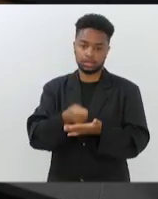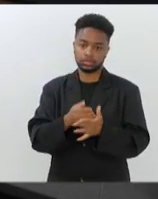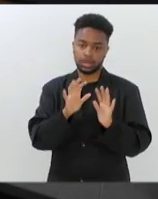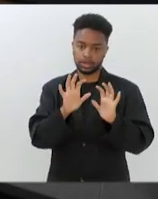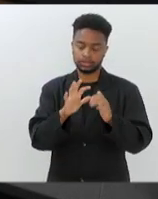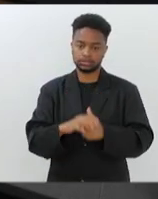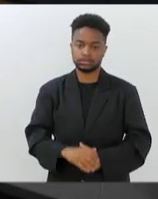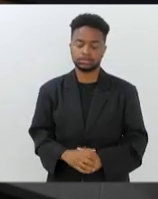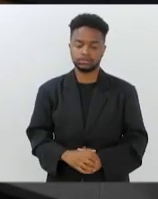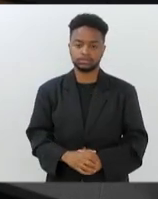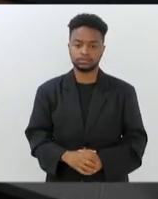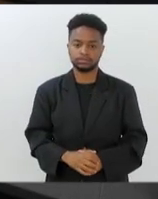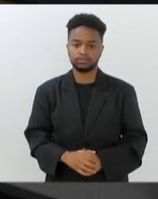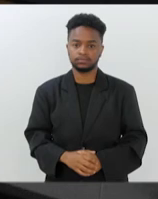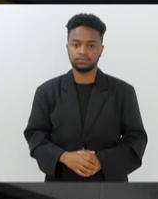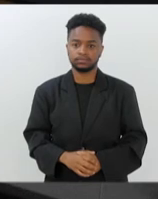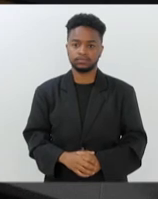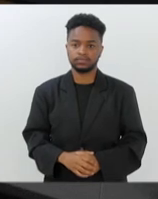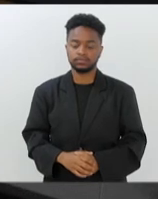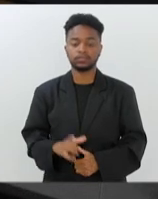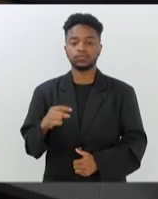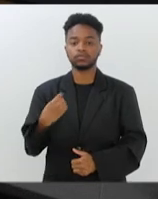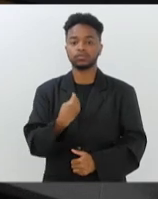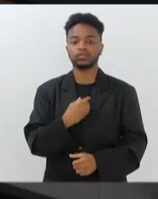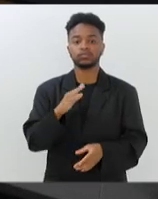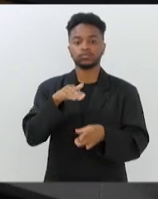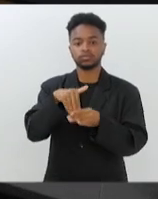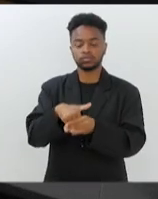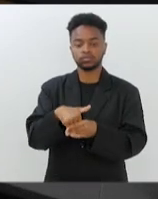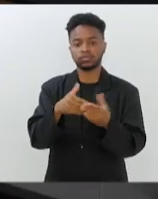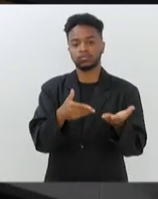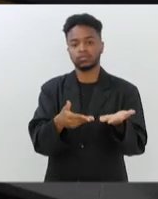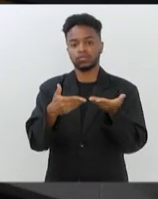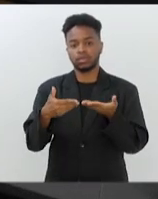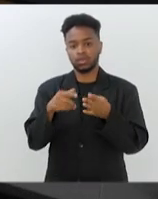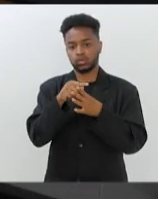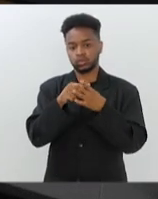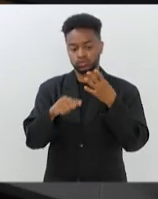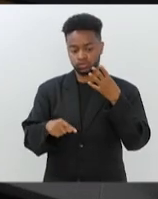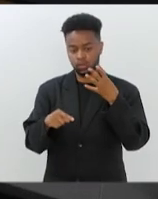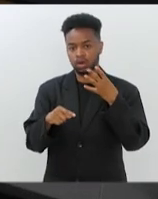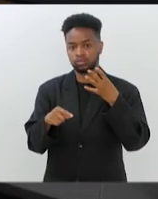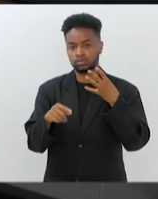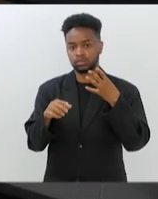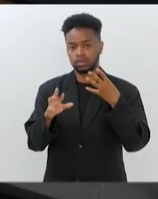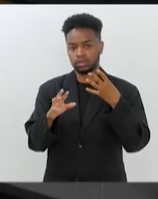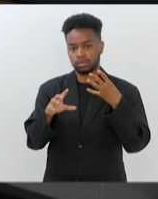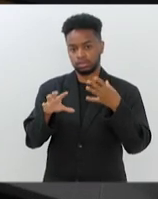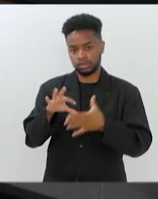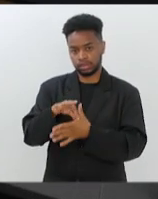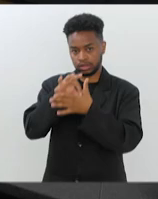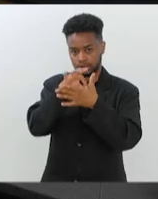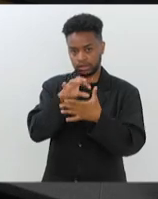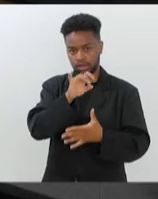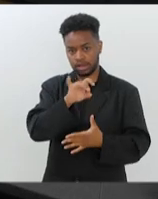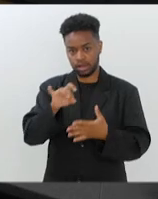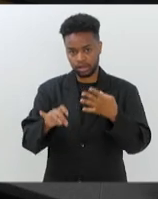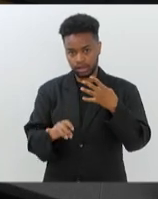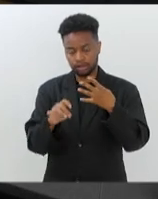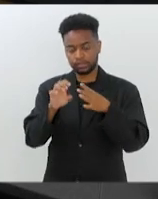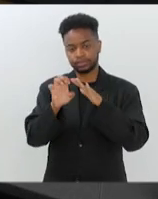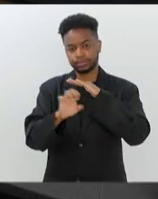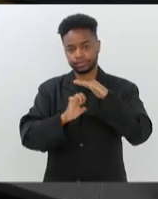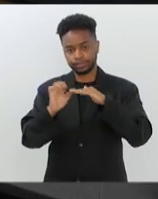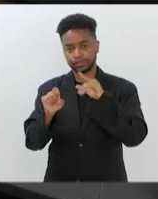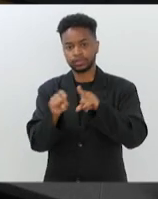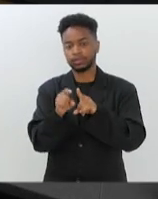a Vamos colocar então em bloco a votação de convidar os quatro proprietários das empresas além de solicitar de